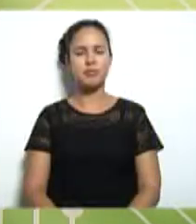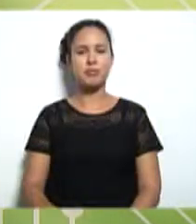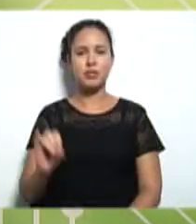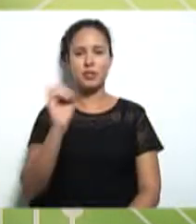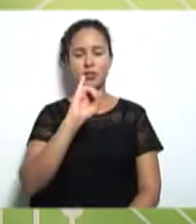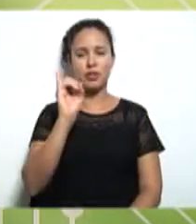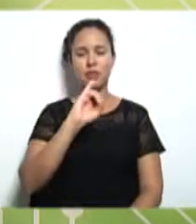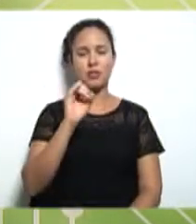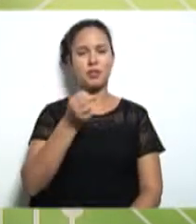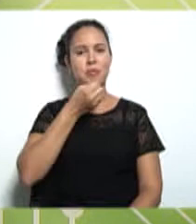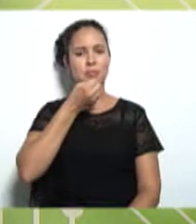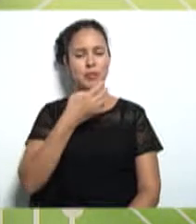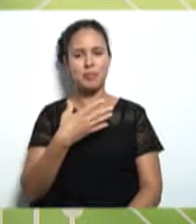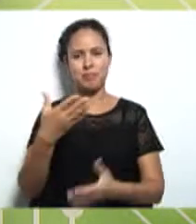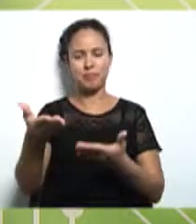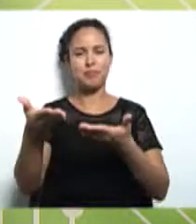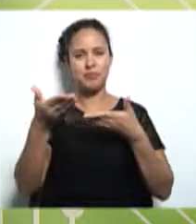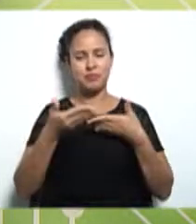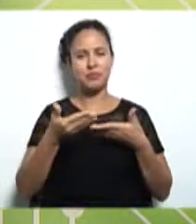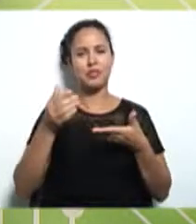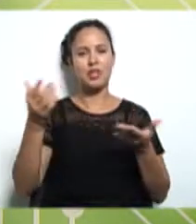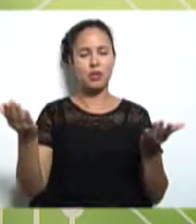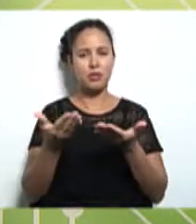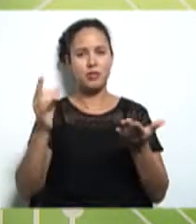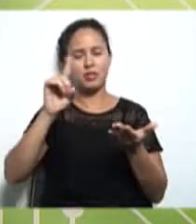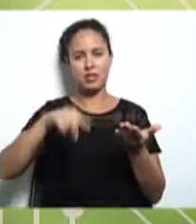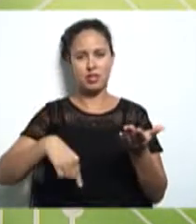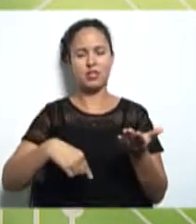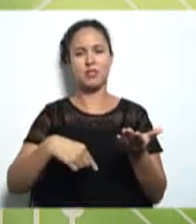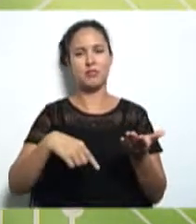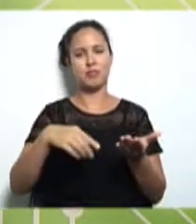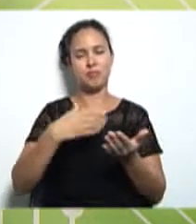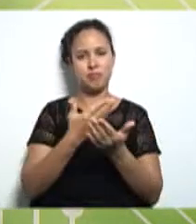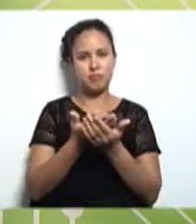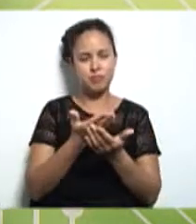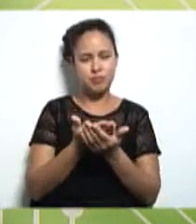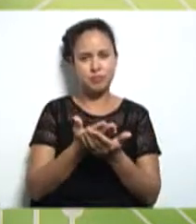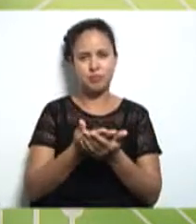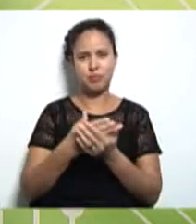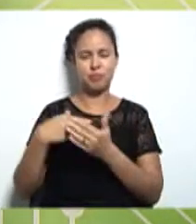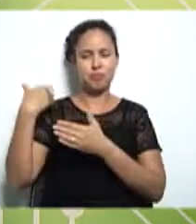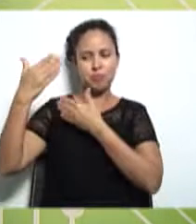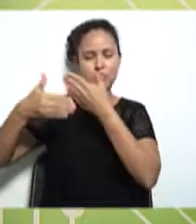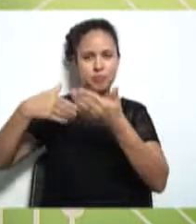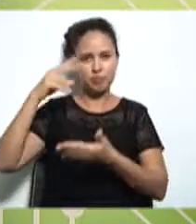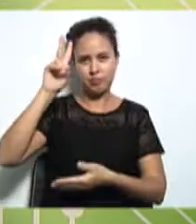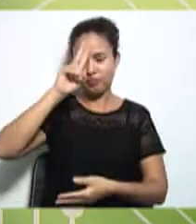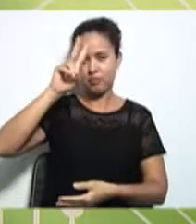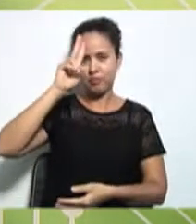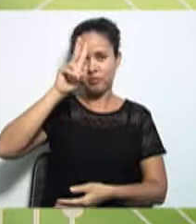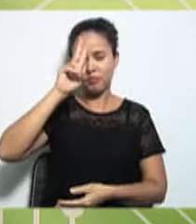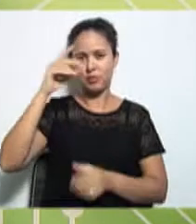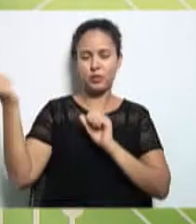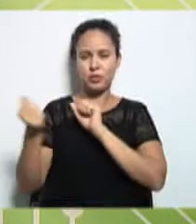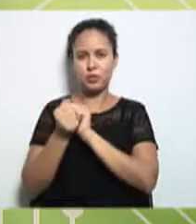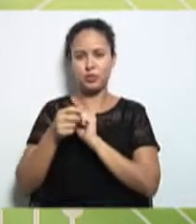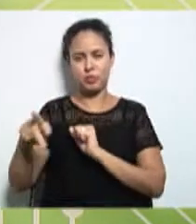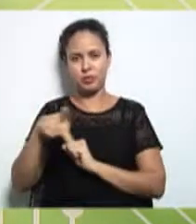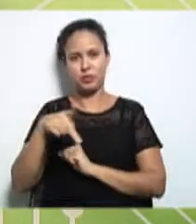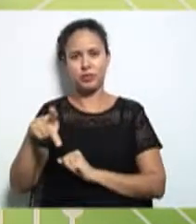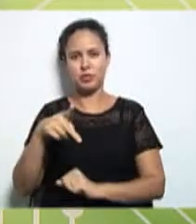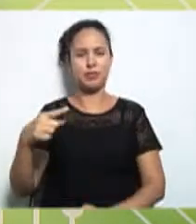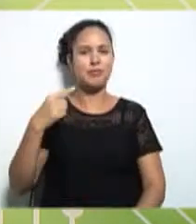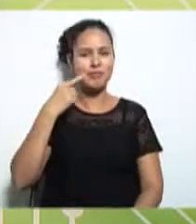Olá, seja muito bem-vindo. Essa é a nossa aula de revisão. Conosco está a professora Anabela.